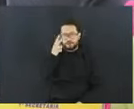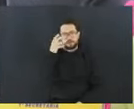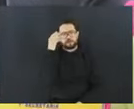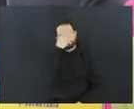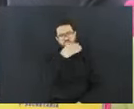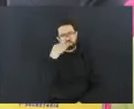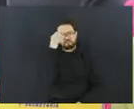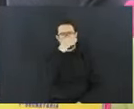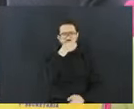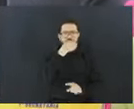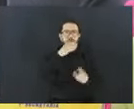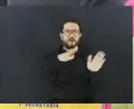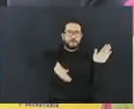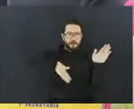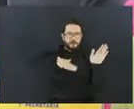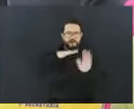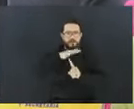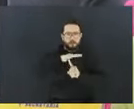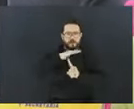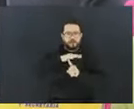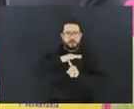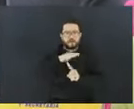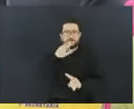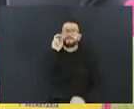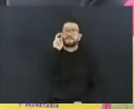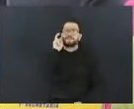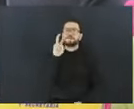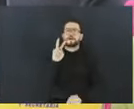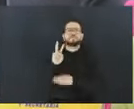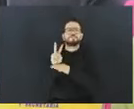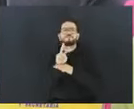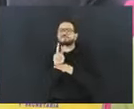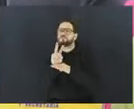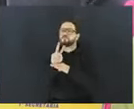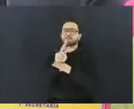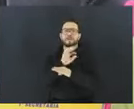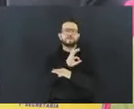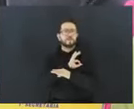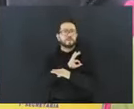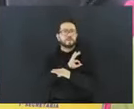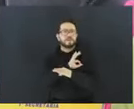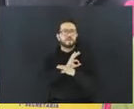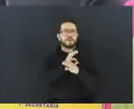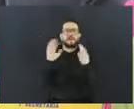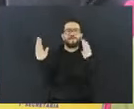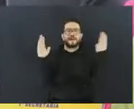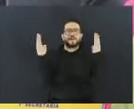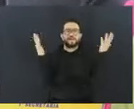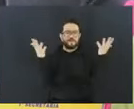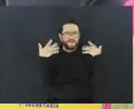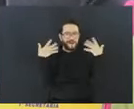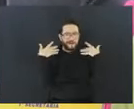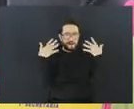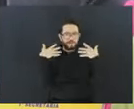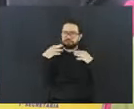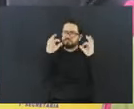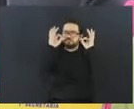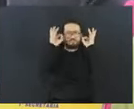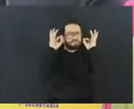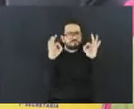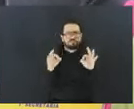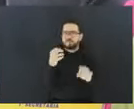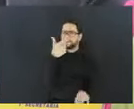nós percebemos que foi uma operação humanizada, uma operação ativa 24 horas,